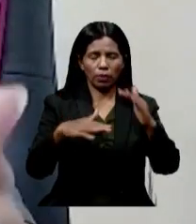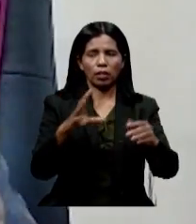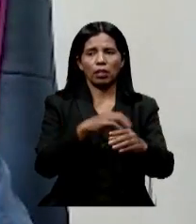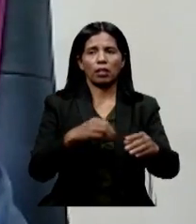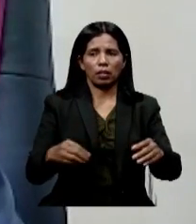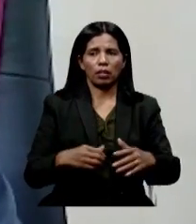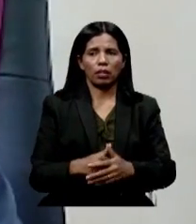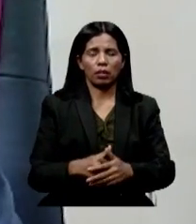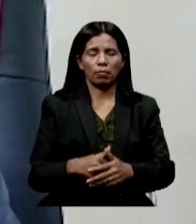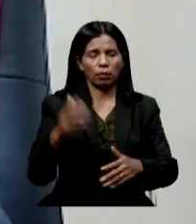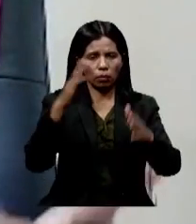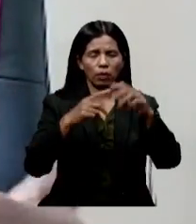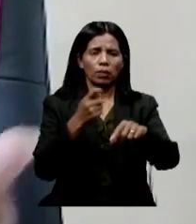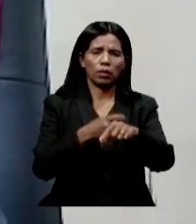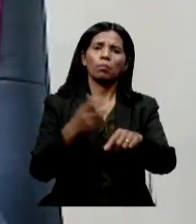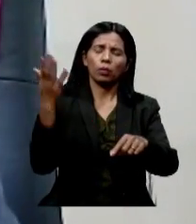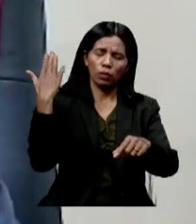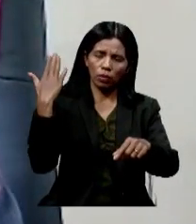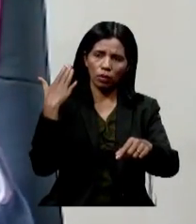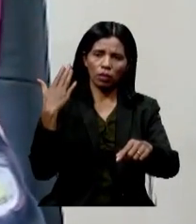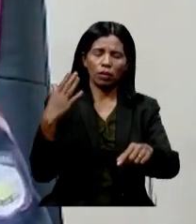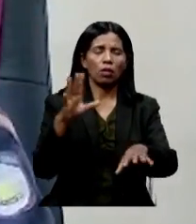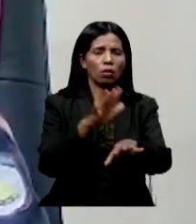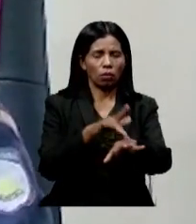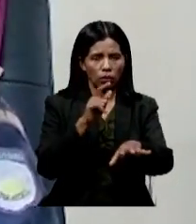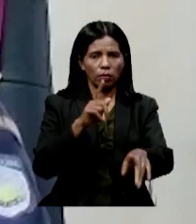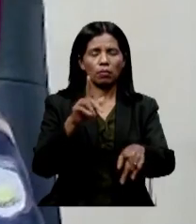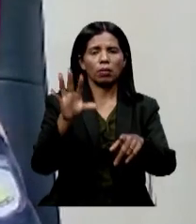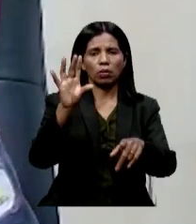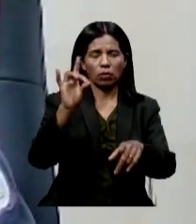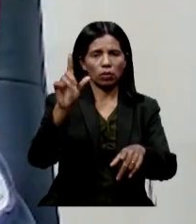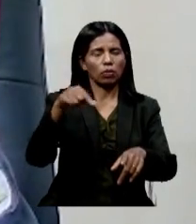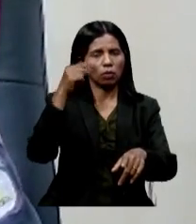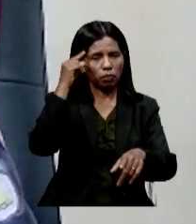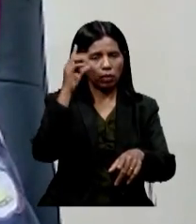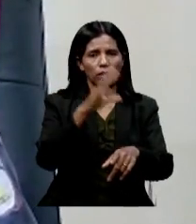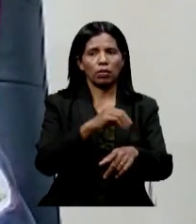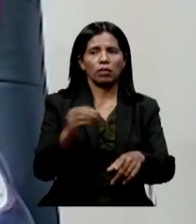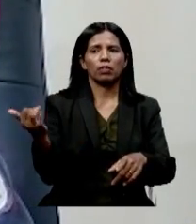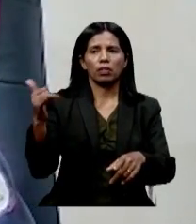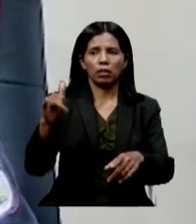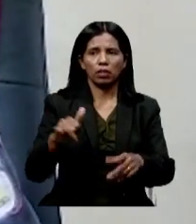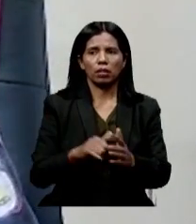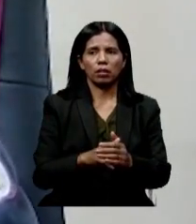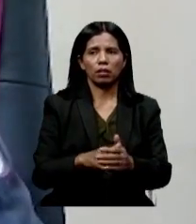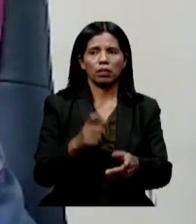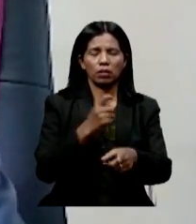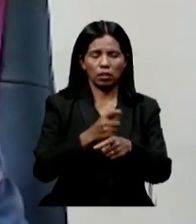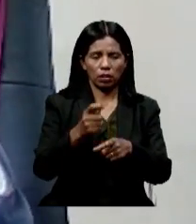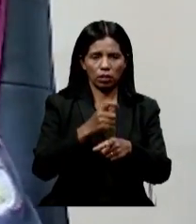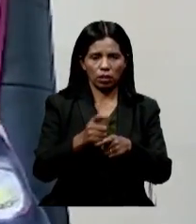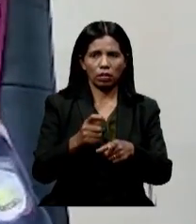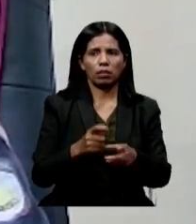problema passado, tanto dat filo farme, ba nika no oitavo governo reativo, pronto Sira, prática,